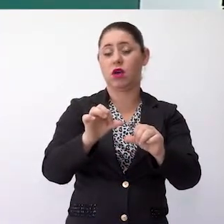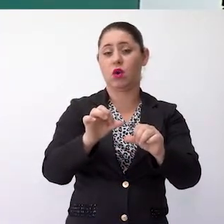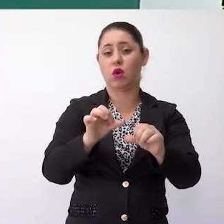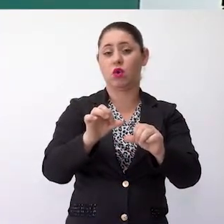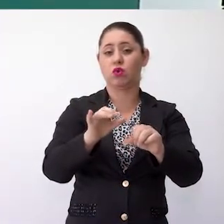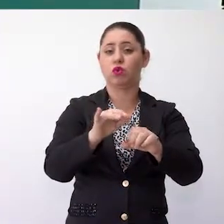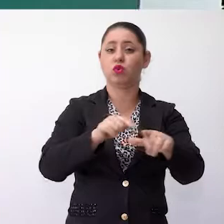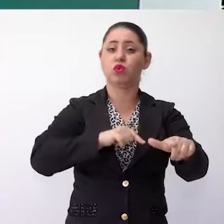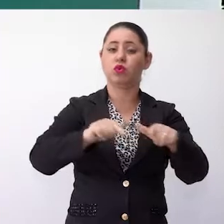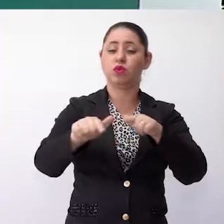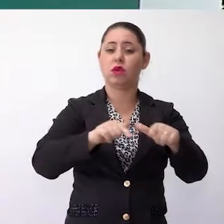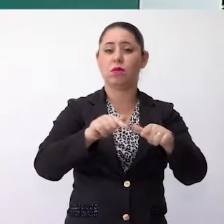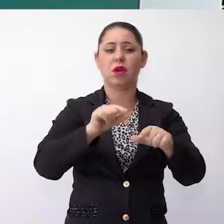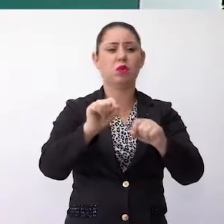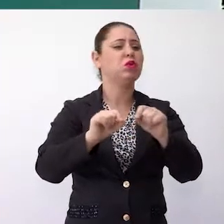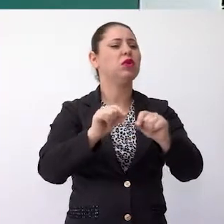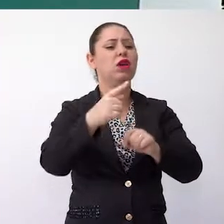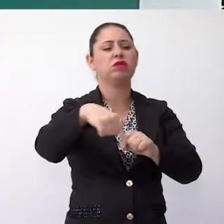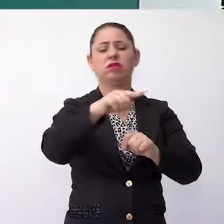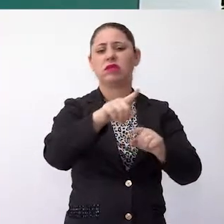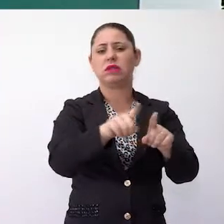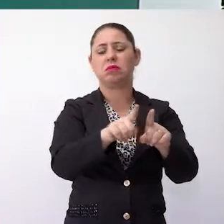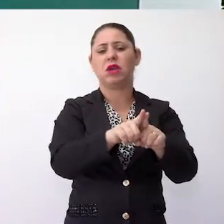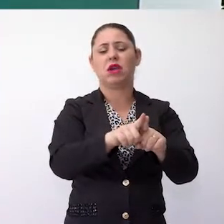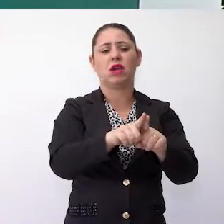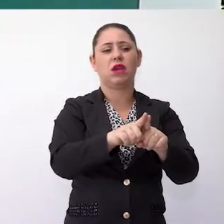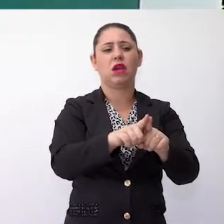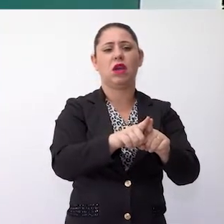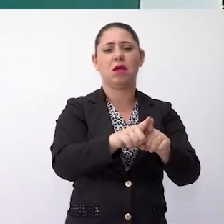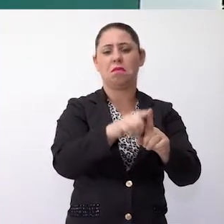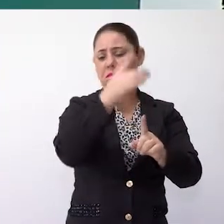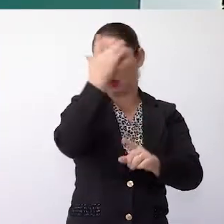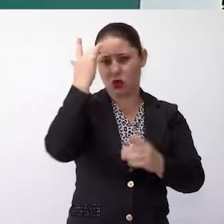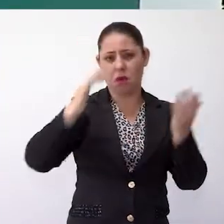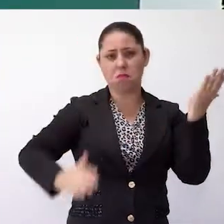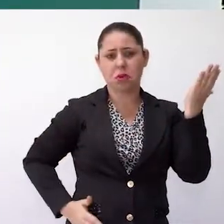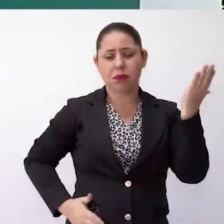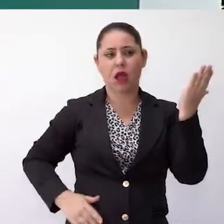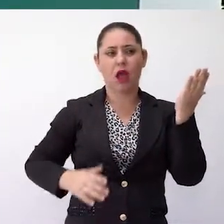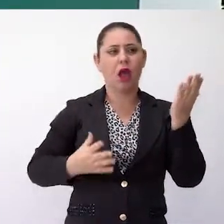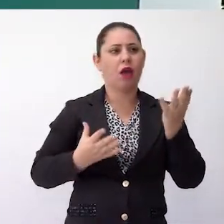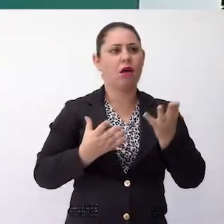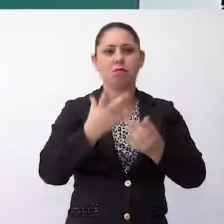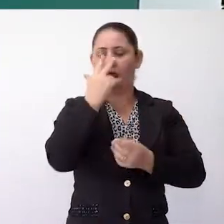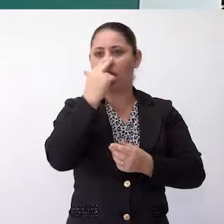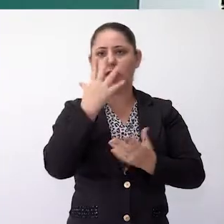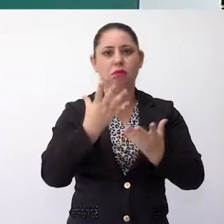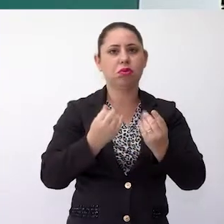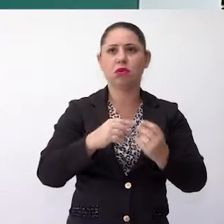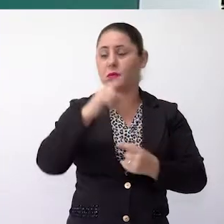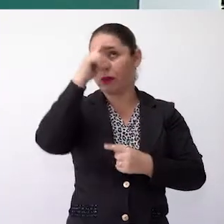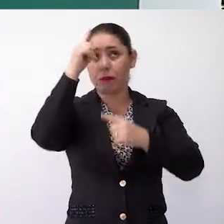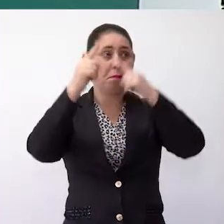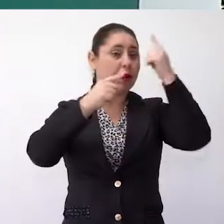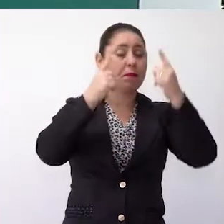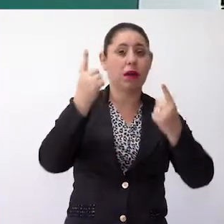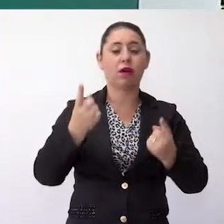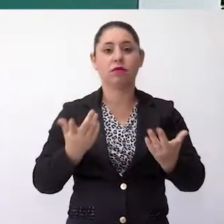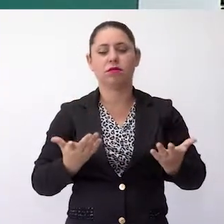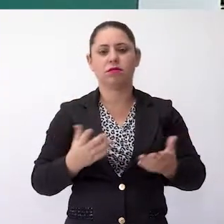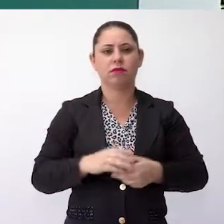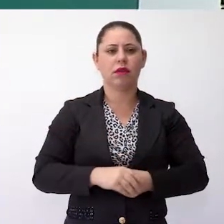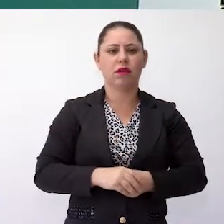operantes desses traficantes? Porque eles são muito criativos, né? Gostaria que o senhor destacasse, para que a população